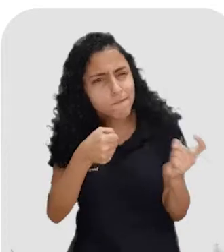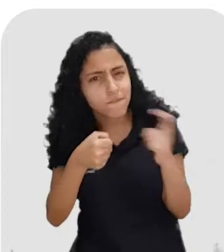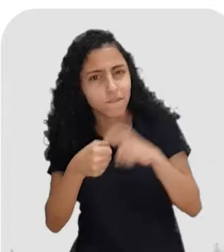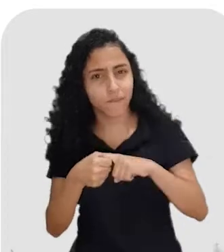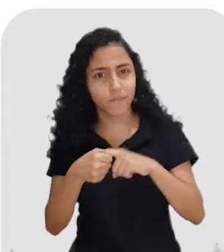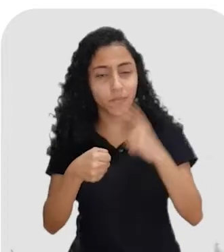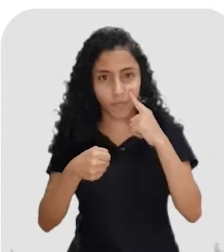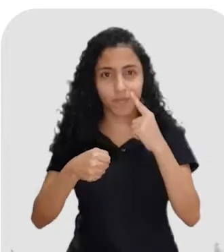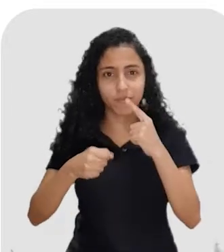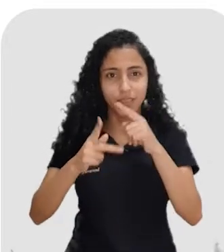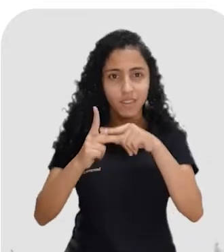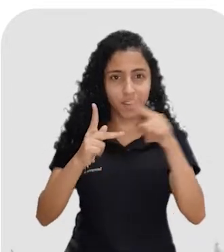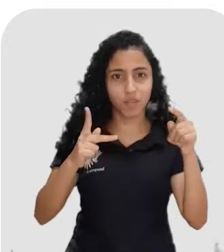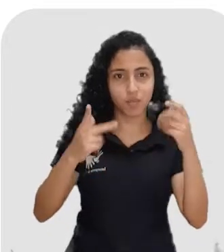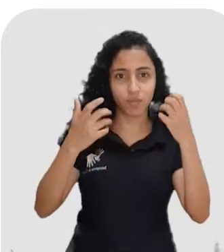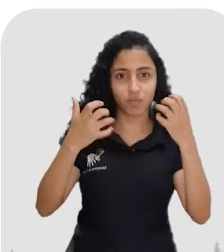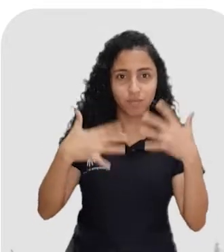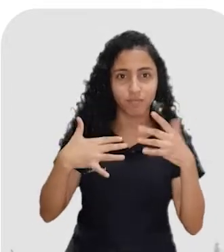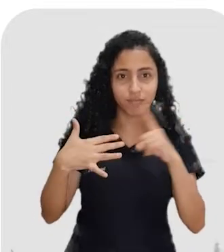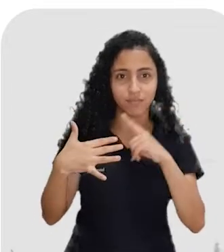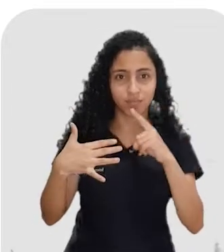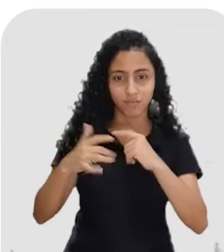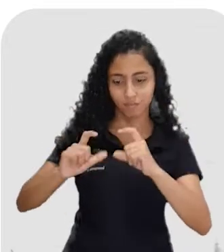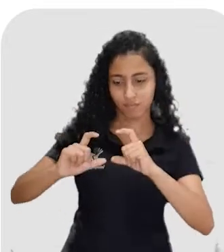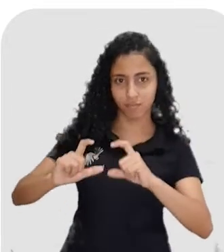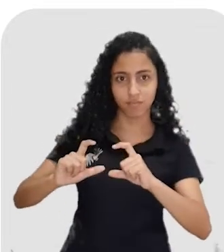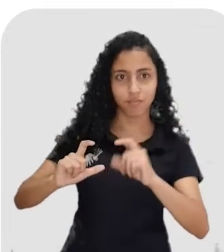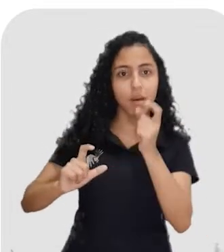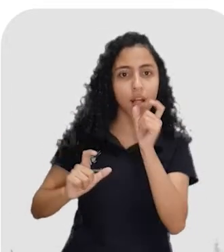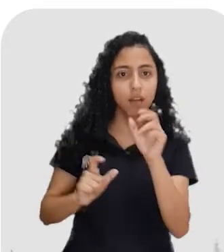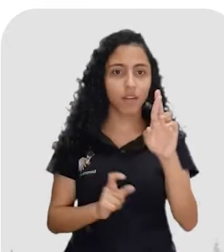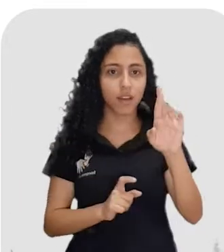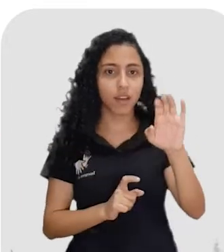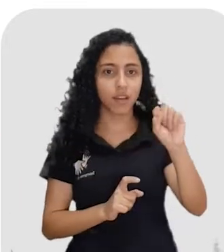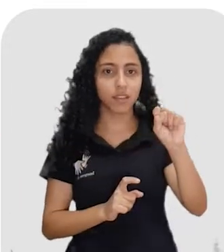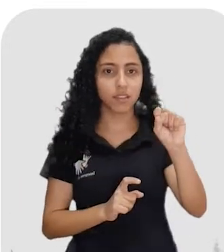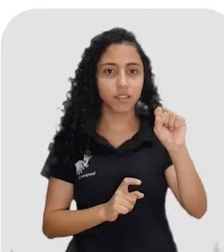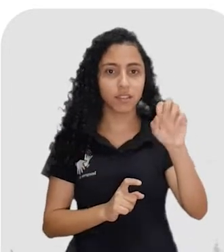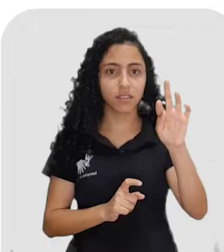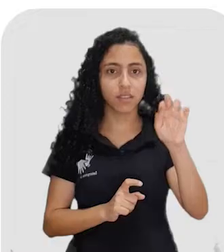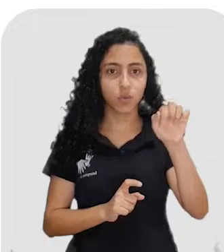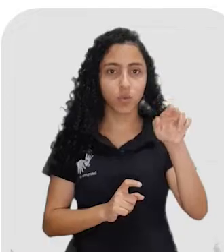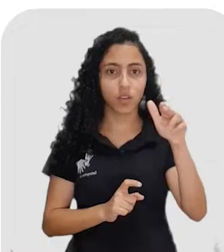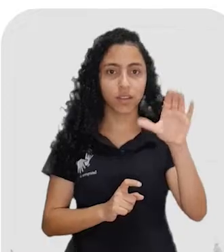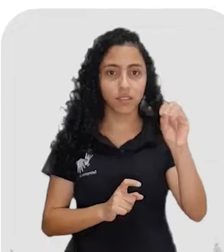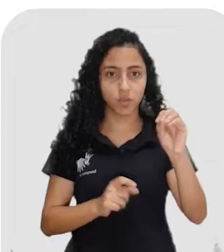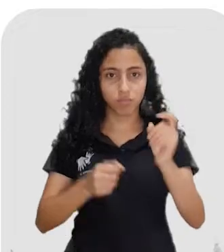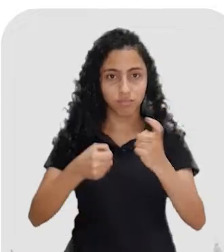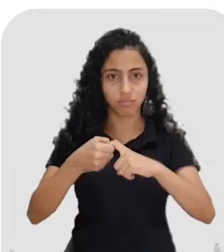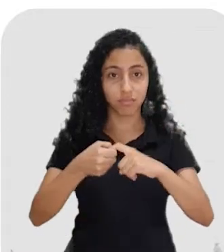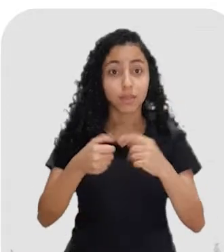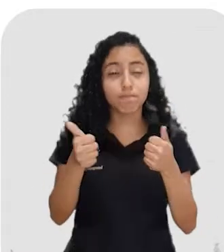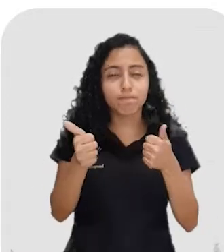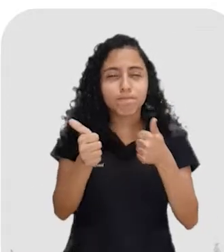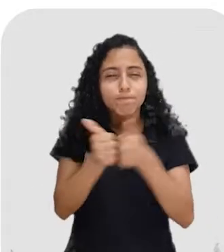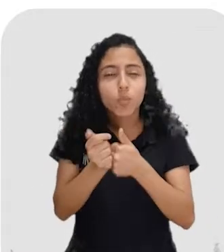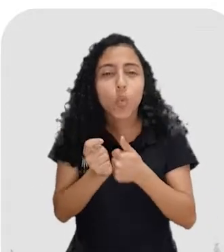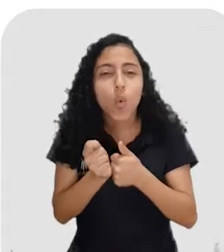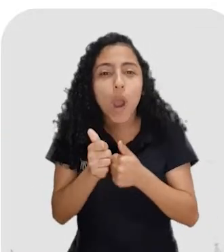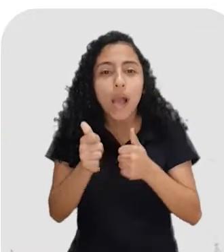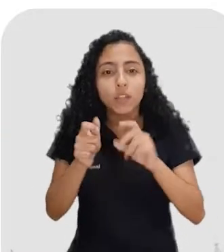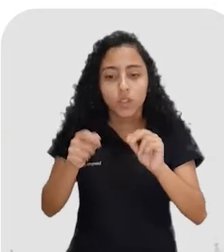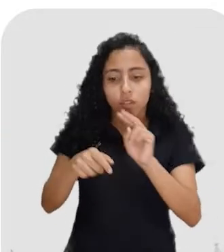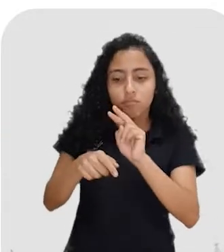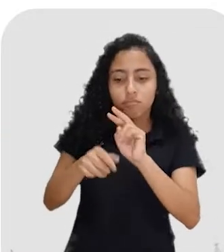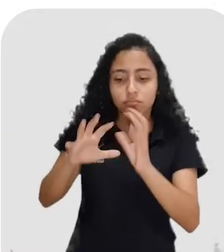do ecossistema conservado. Então, como a gente consegue ver naquele gráfico ali, ó, a caixinha onde está escrito restauração, ela está muito